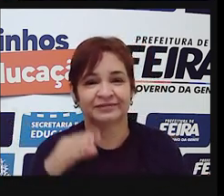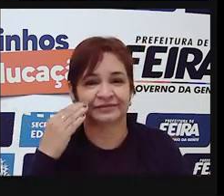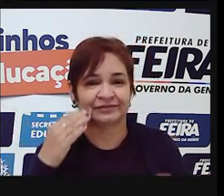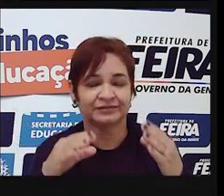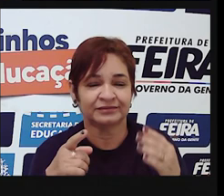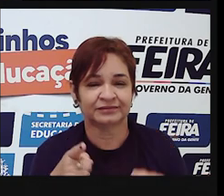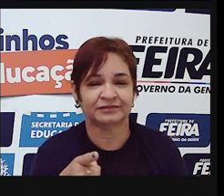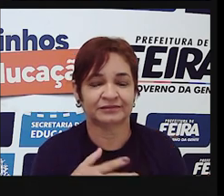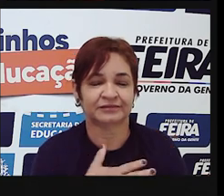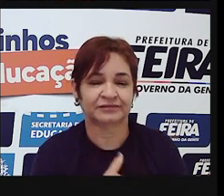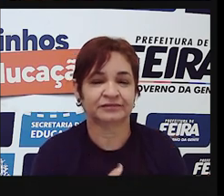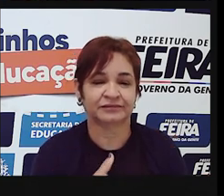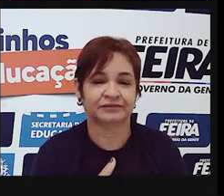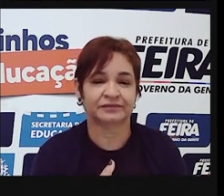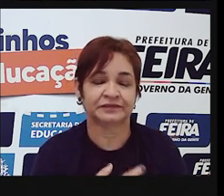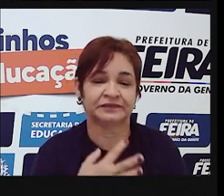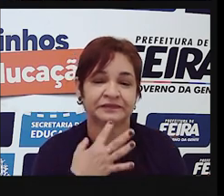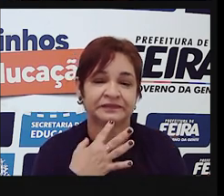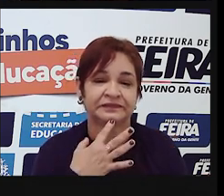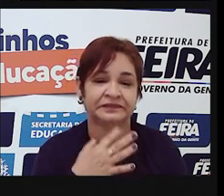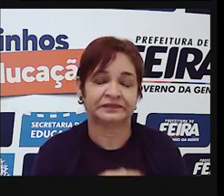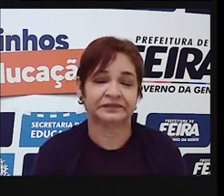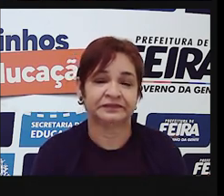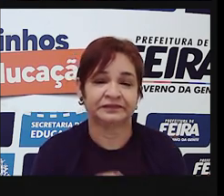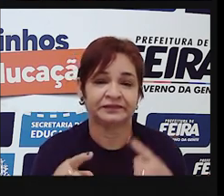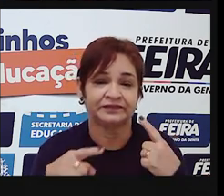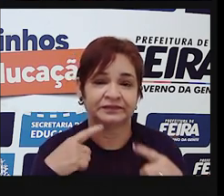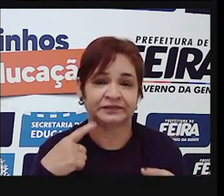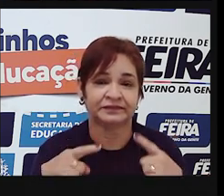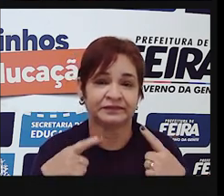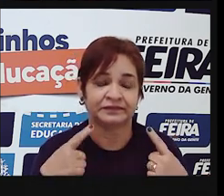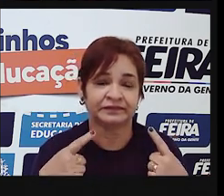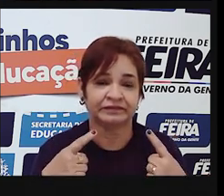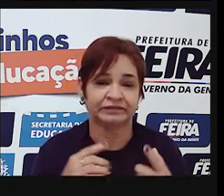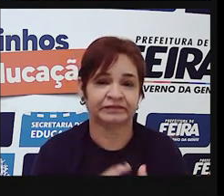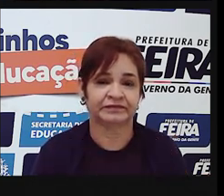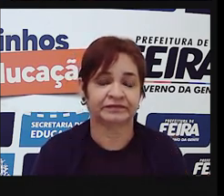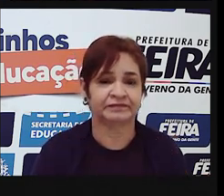conhecer músicas novas. Tem algumas ali que eu não conhecia, eu vou procurar conhecer.